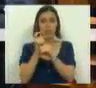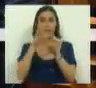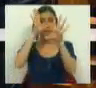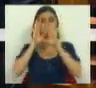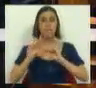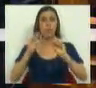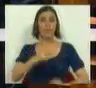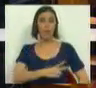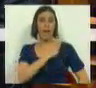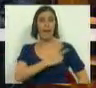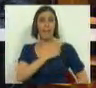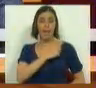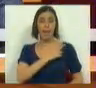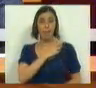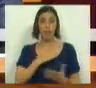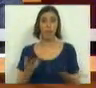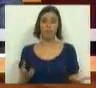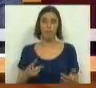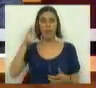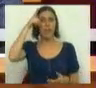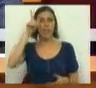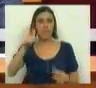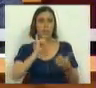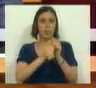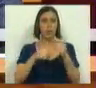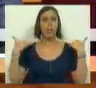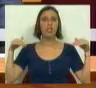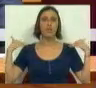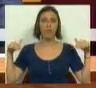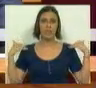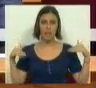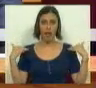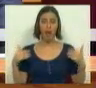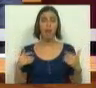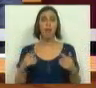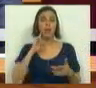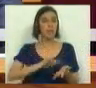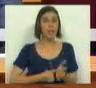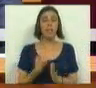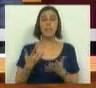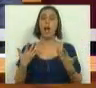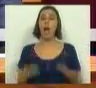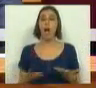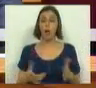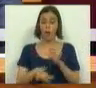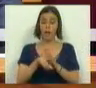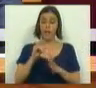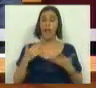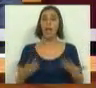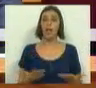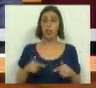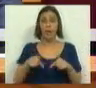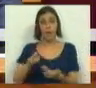formação académica, vulgo licenciatura em desporto e educação física, imprescindível agora na lei vigente e na